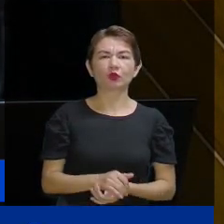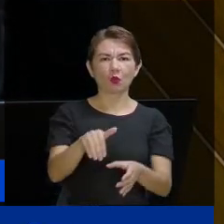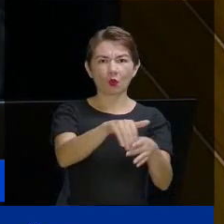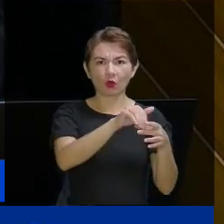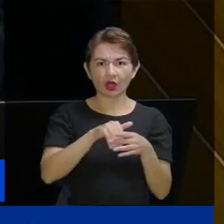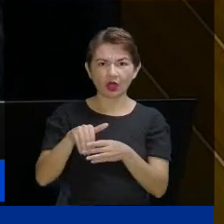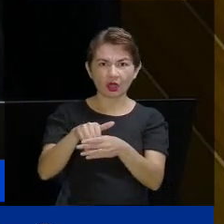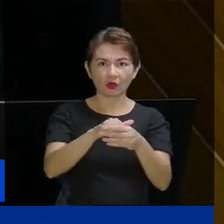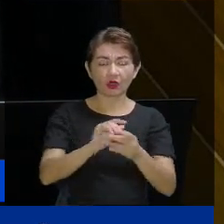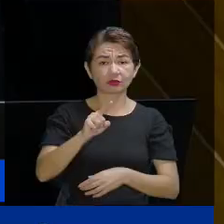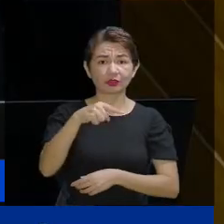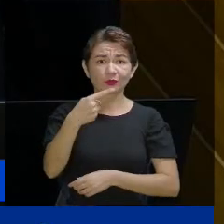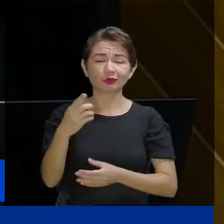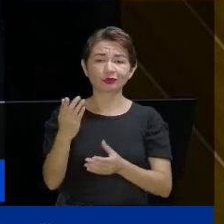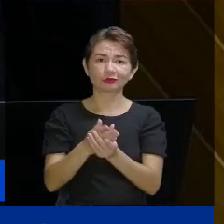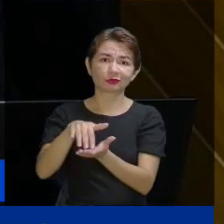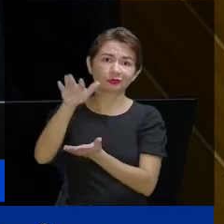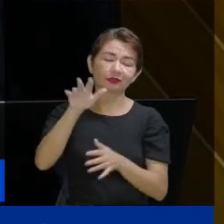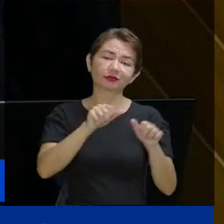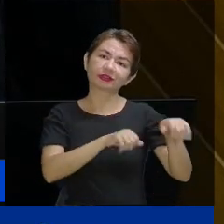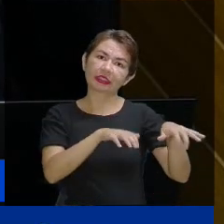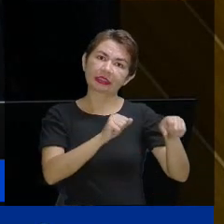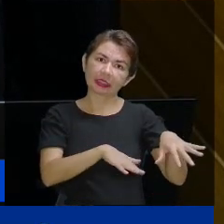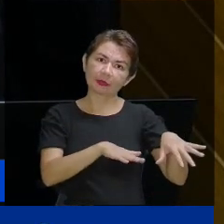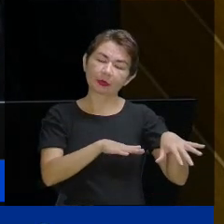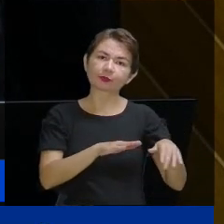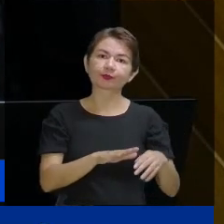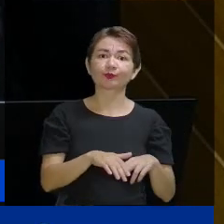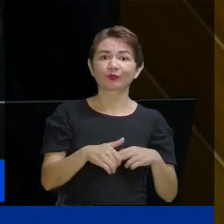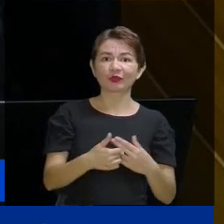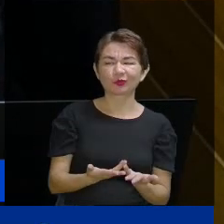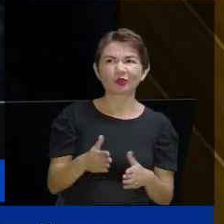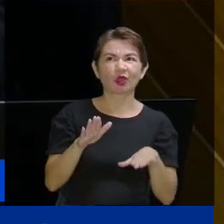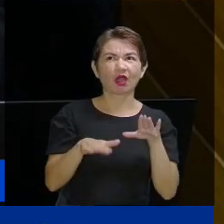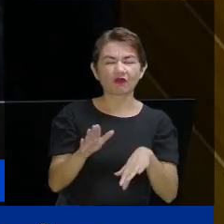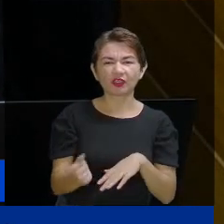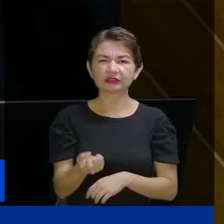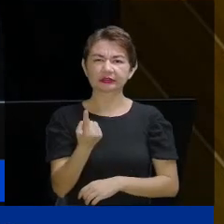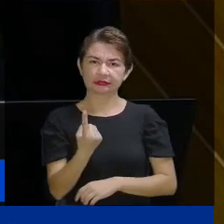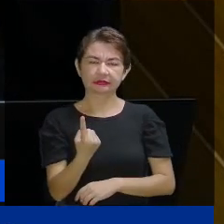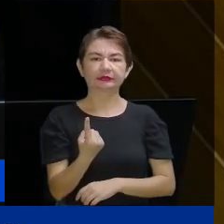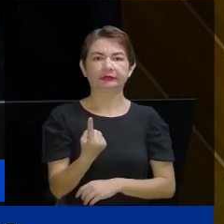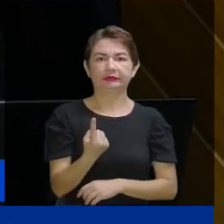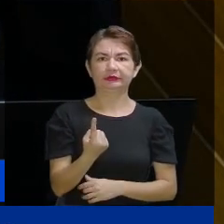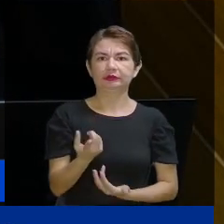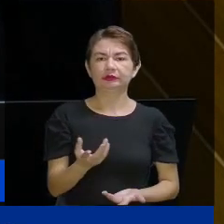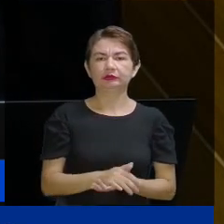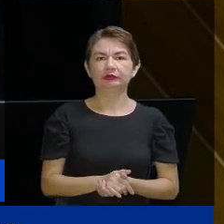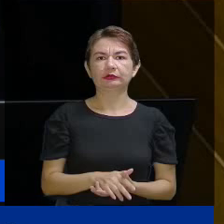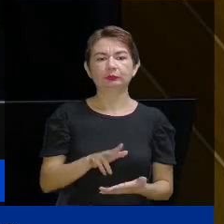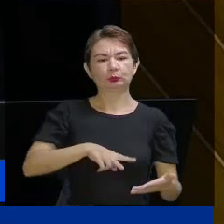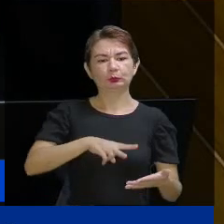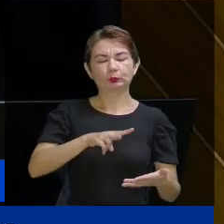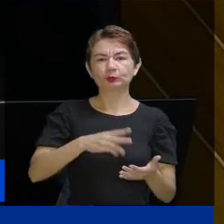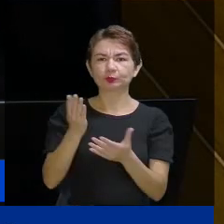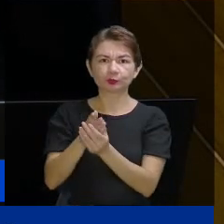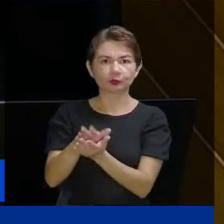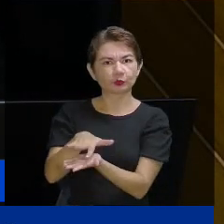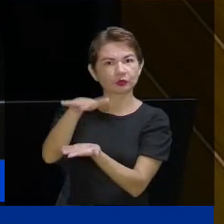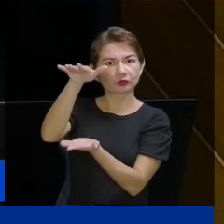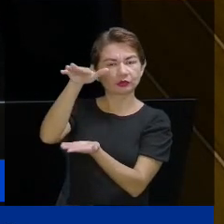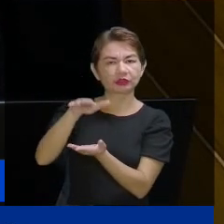vem nos autos depois, em setembro. Então, pode causar alguma estranheza quando a gente manuseia os autos,